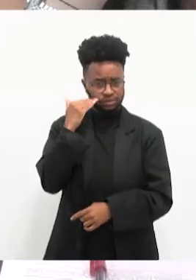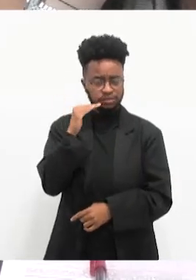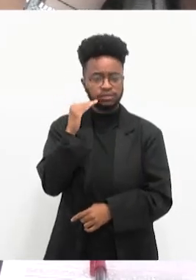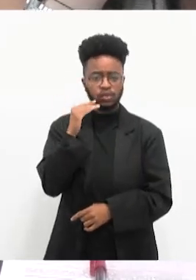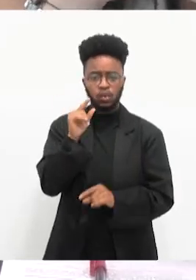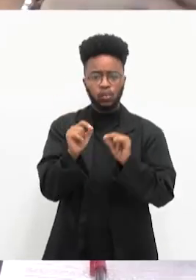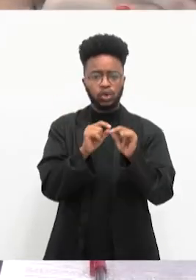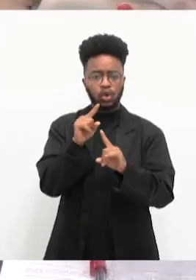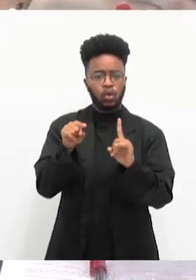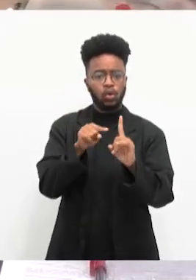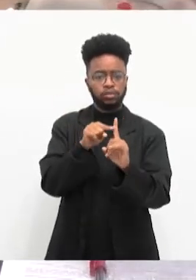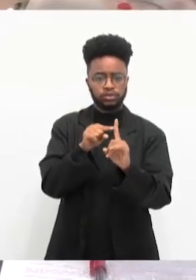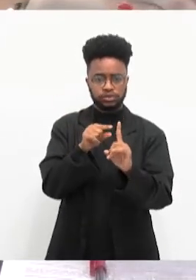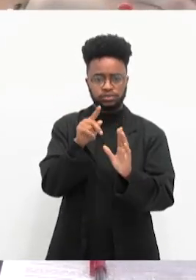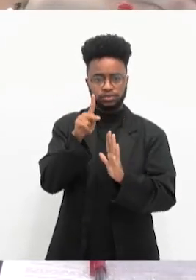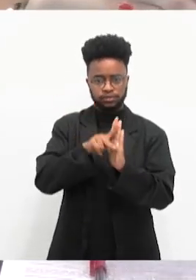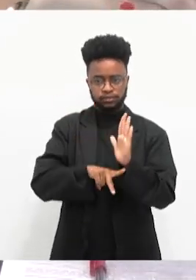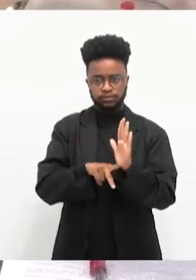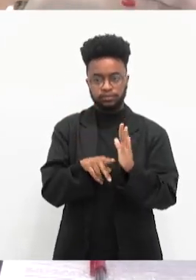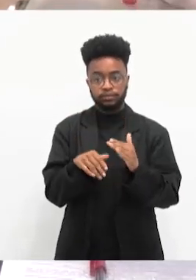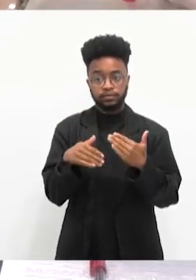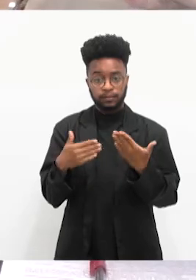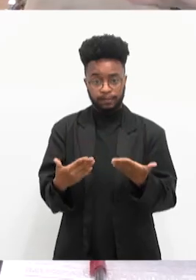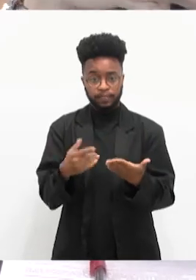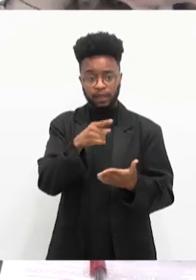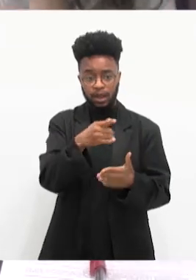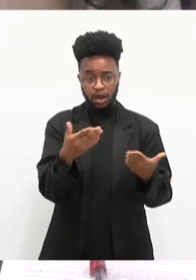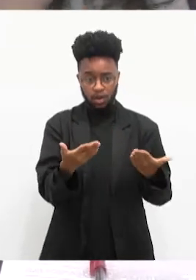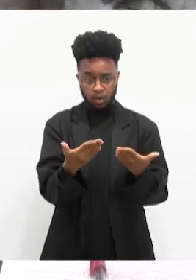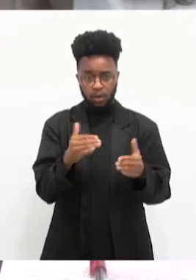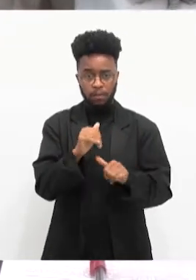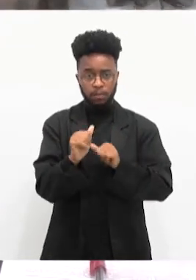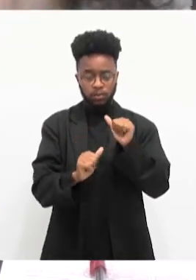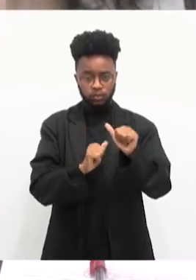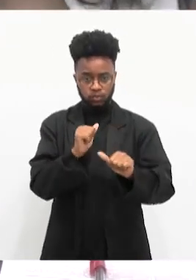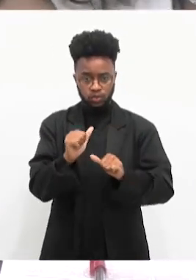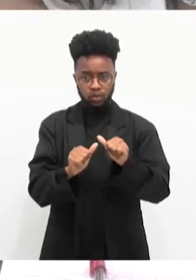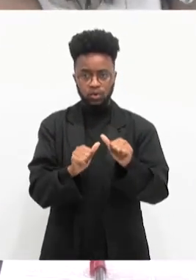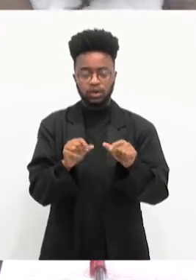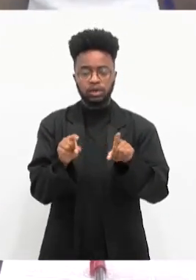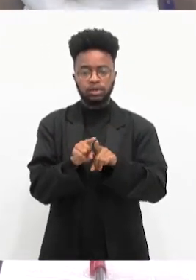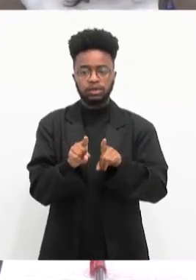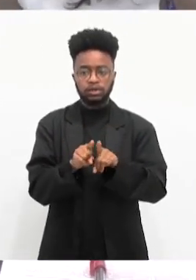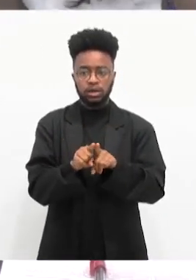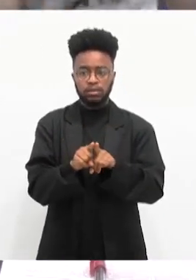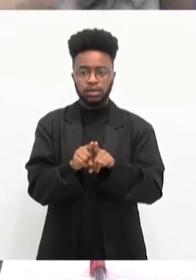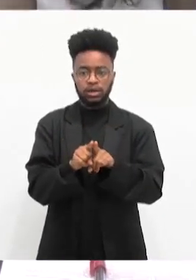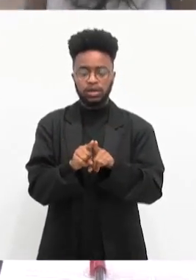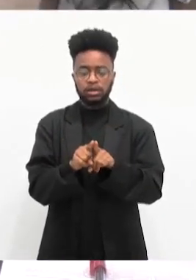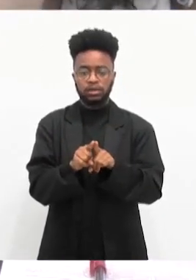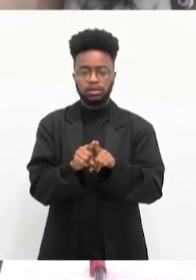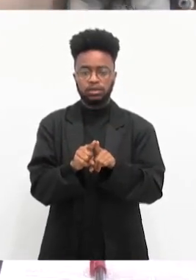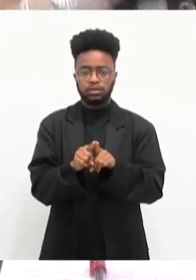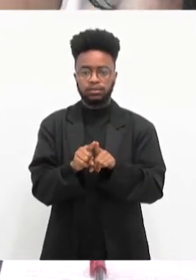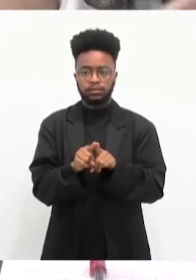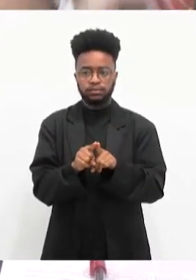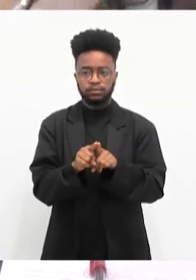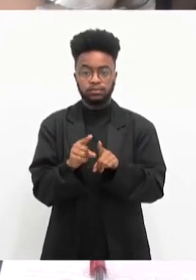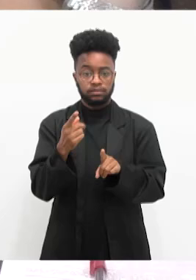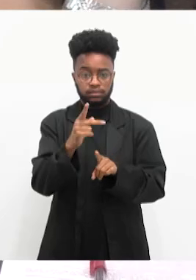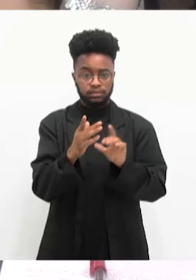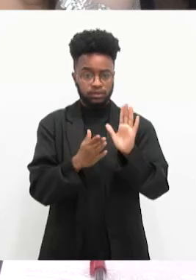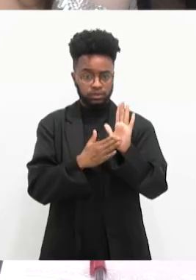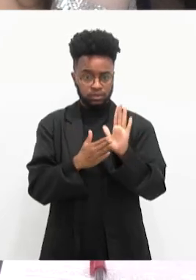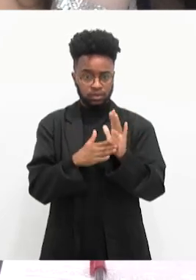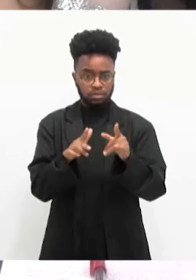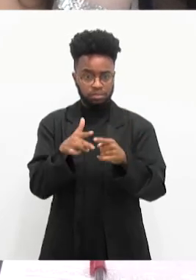o objetivo do projeto. Então, com a modificação e com que o deputado aprimorou